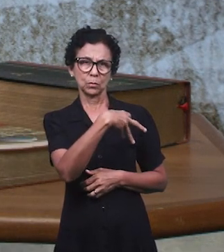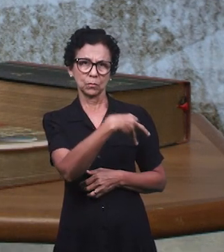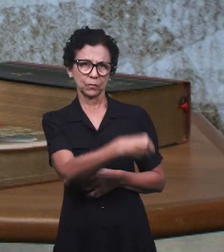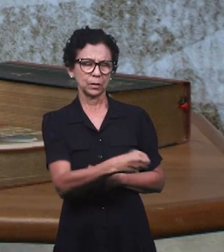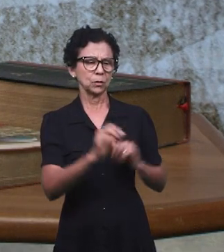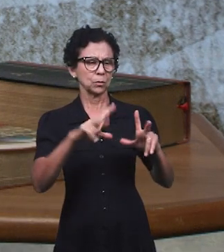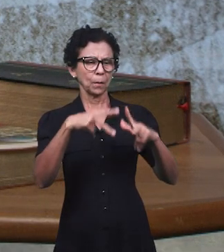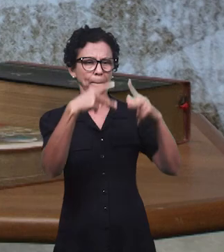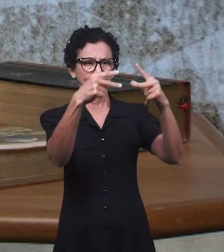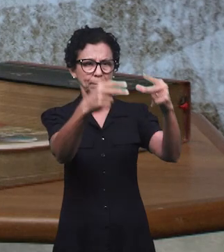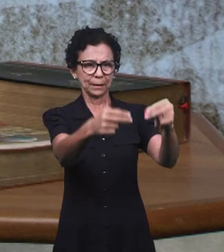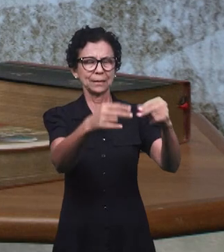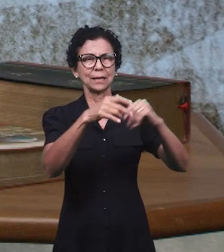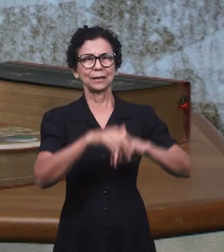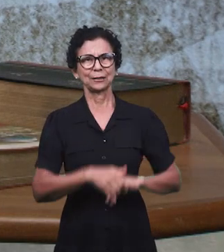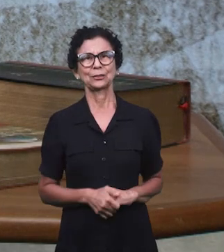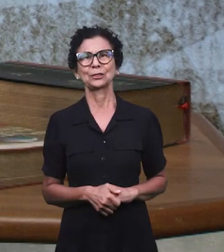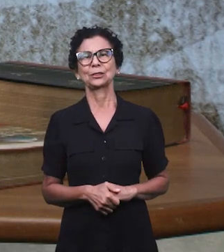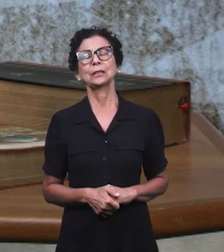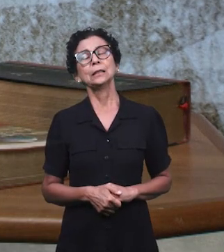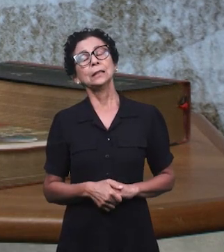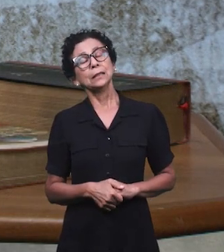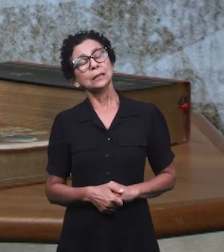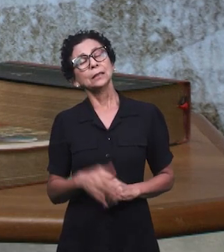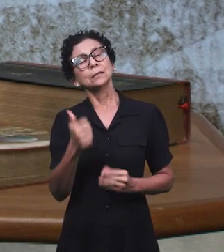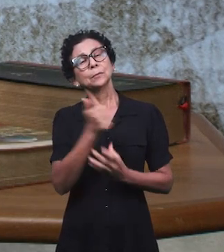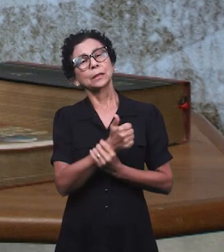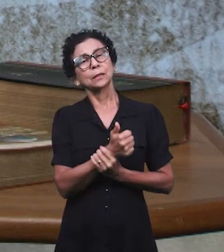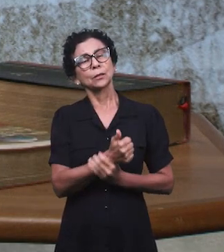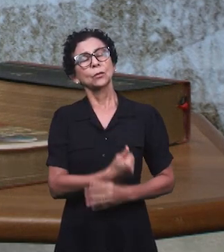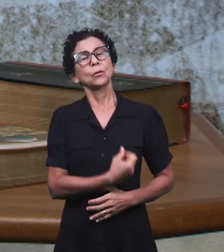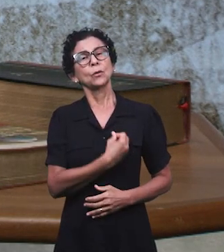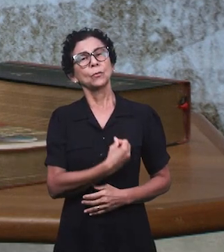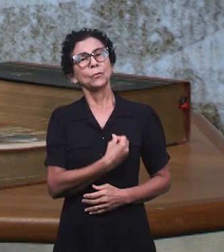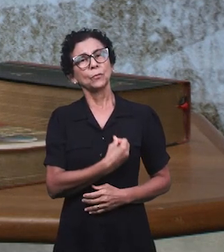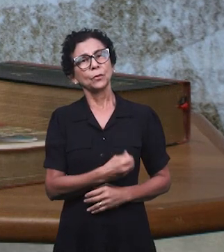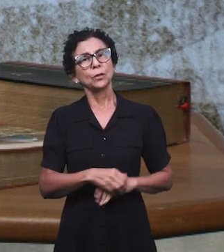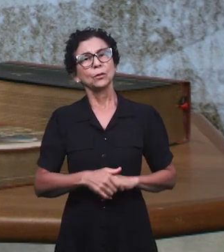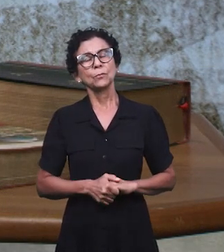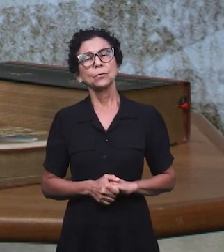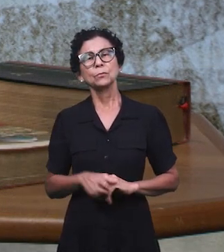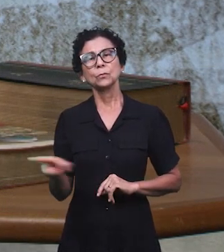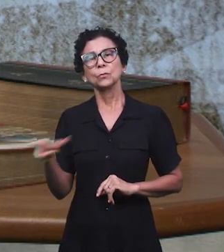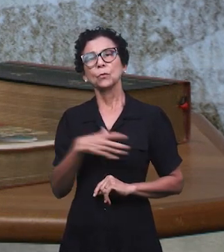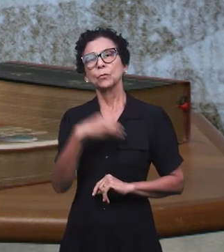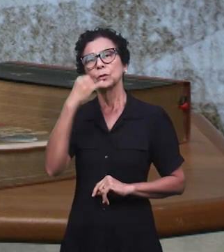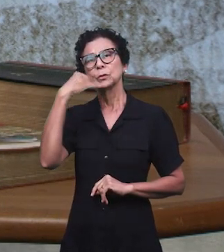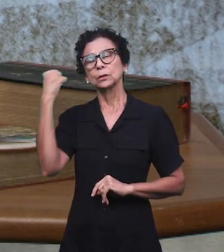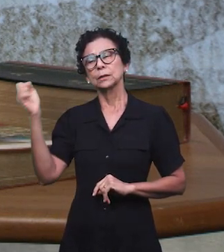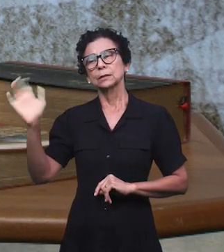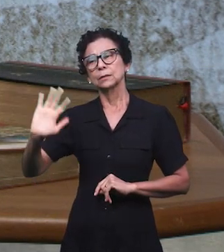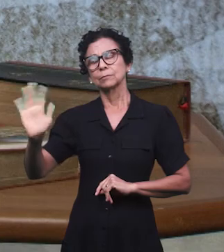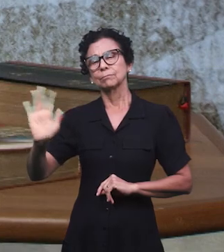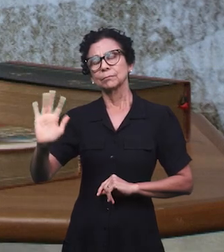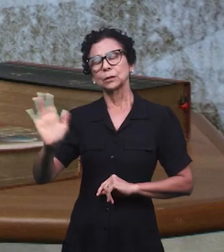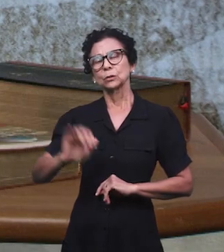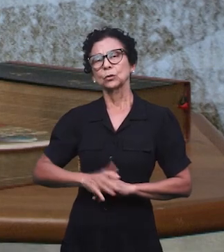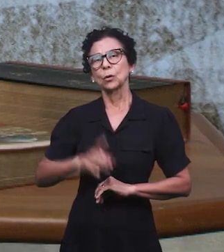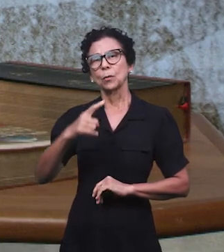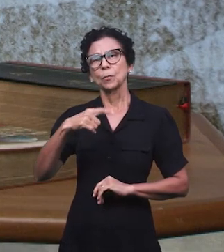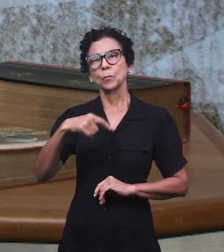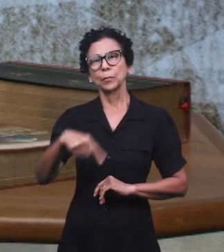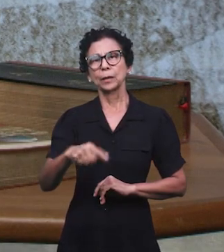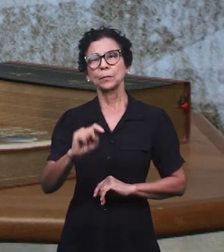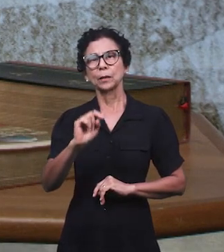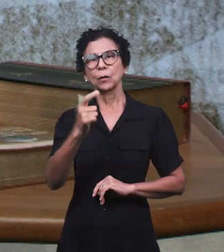ainda, despediu-os do seu filho Isaque ao oriente para a terra oriental. Estes,